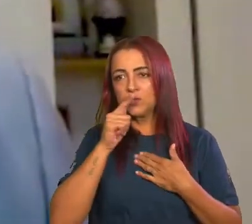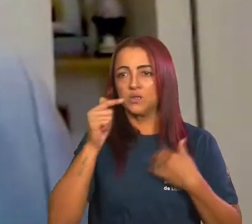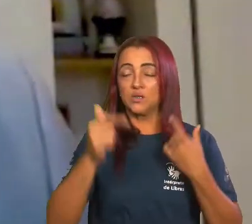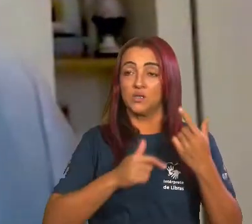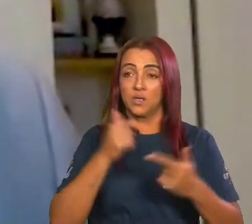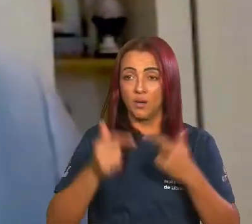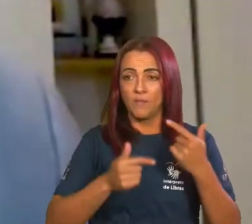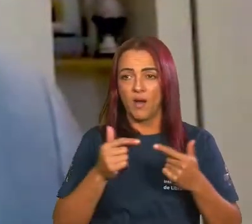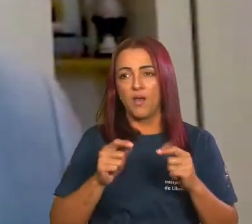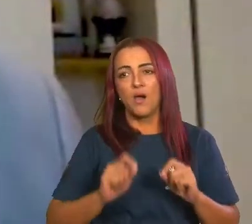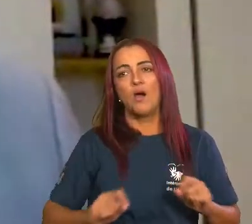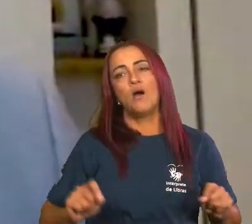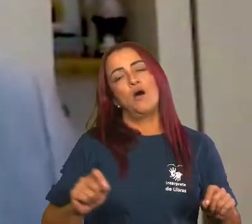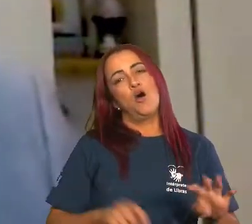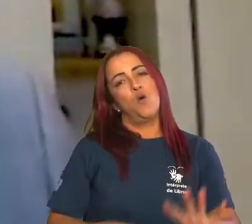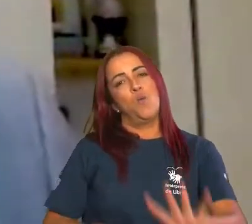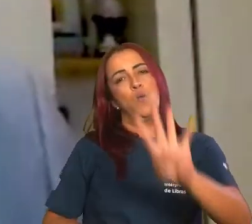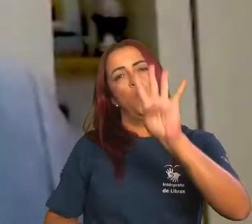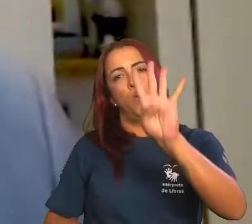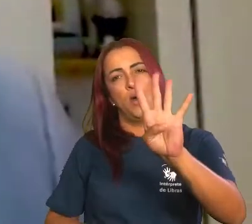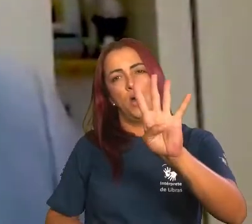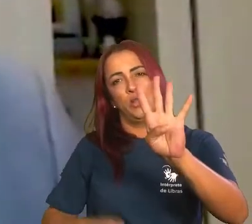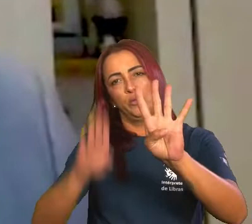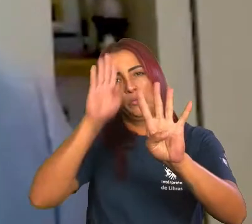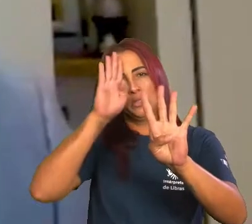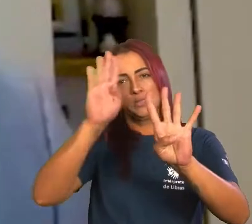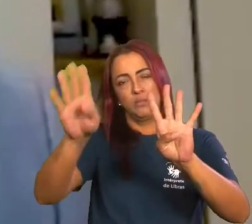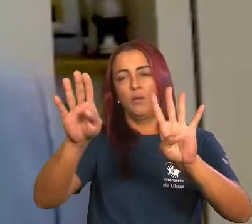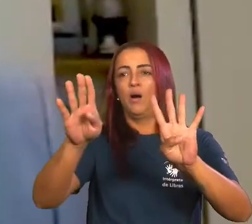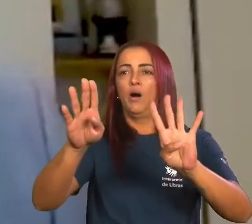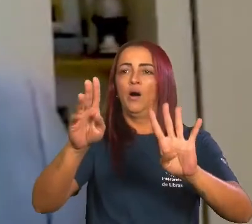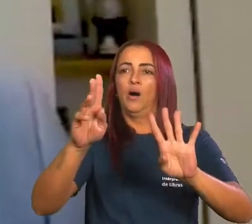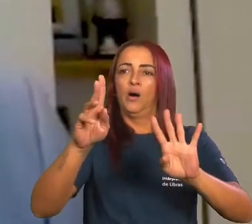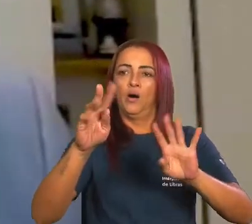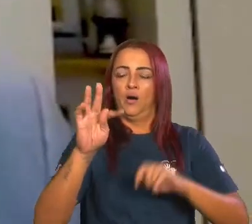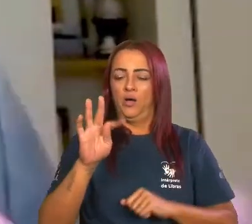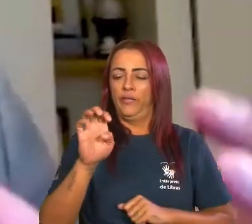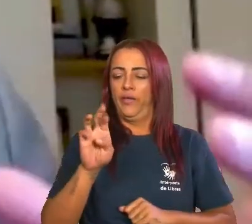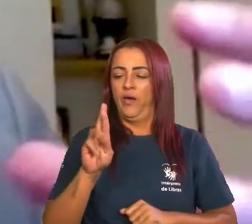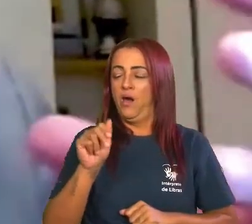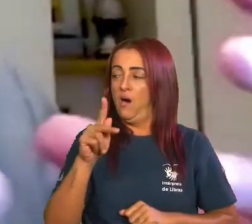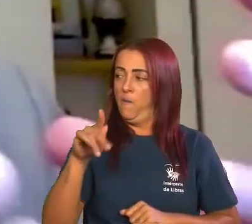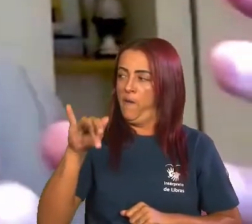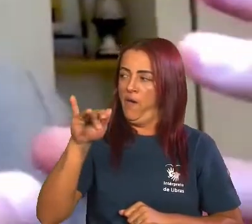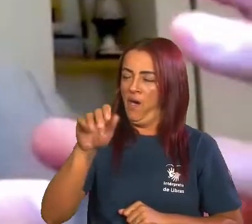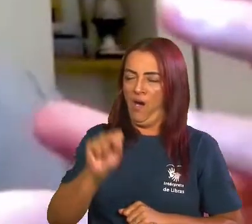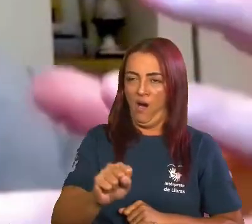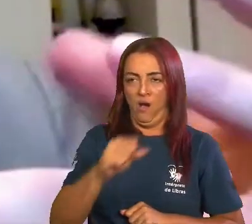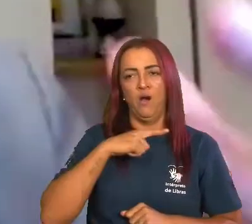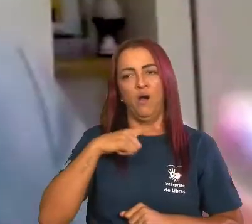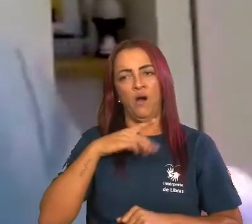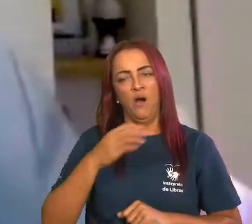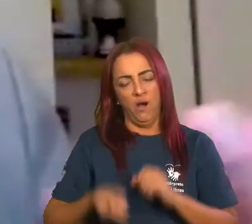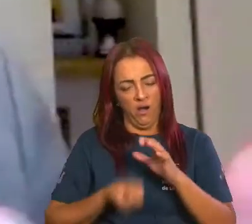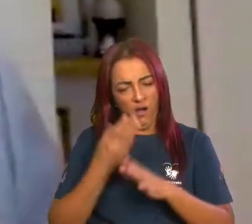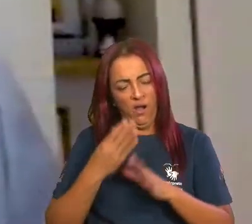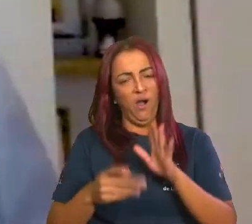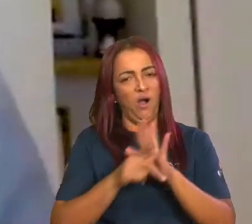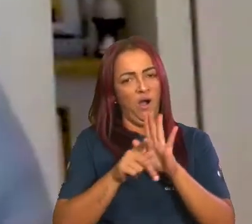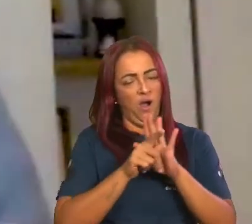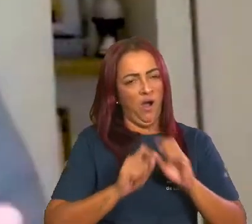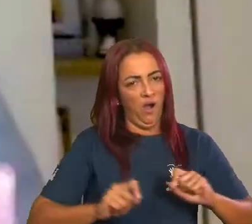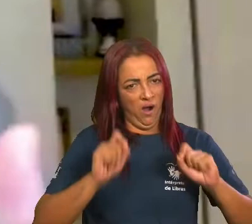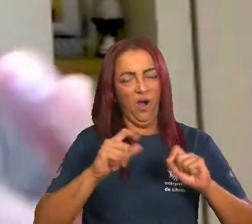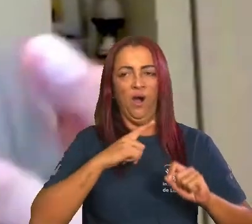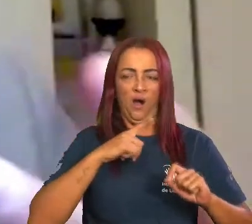com as quatro principais terapias emergentes, que seriam terapia de reposição